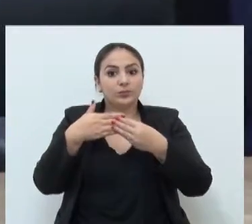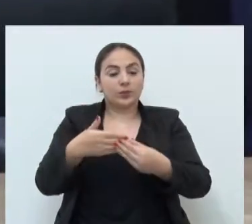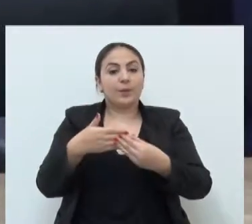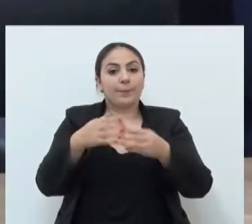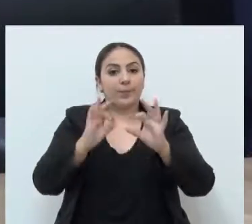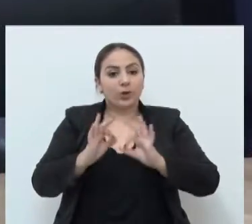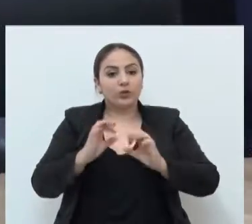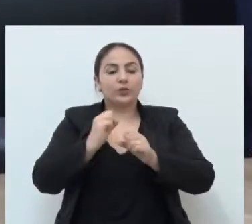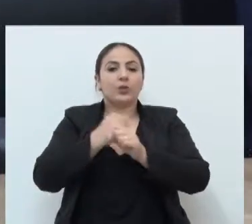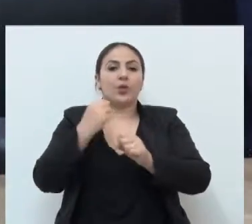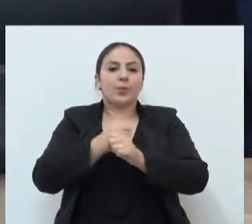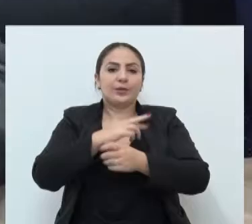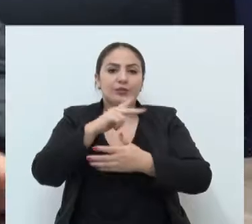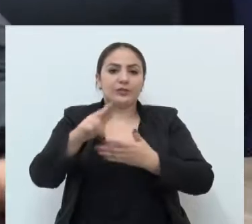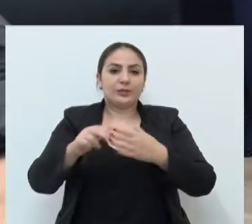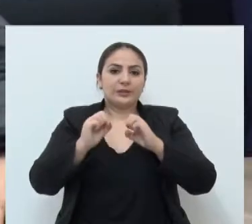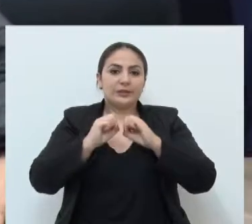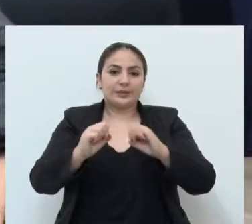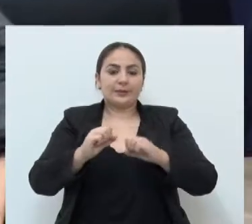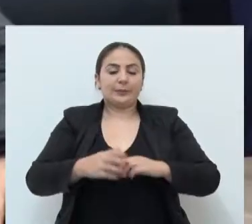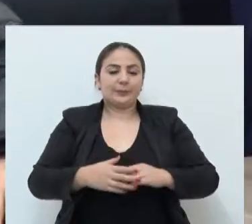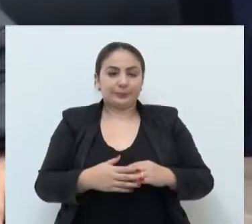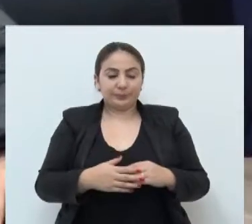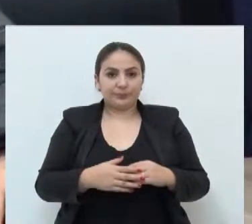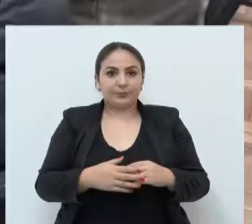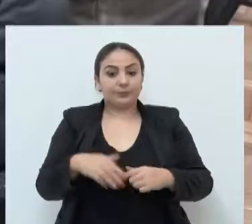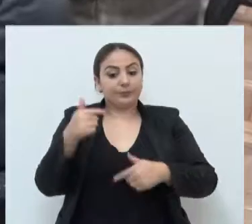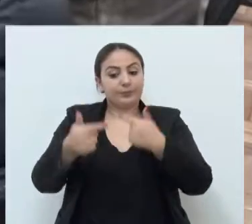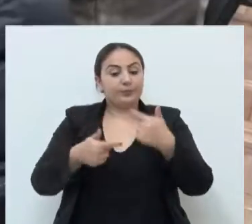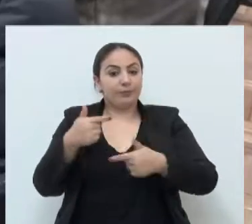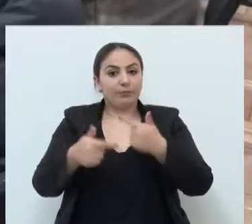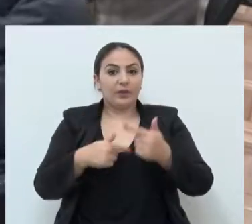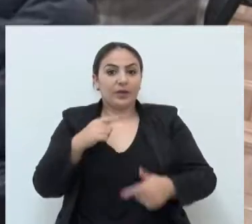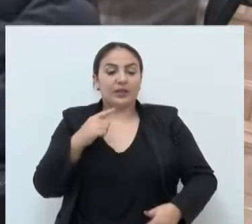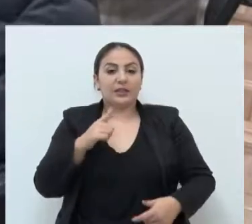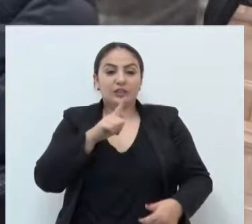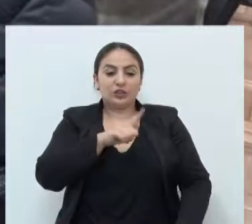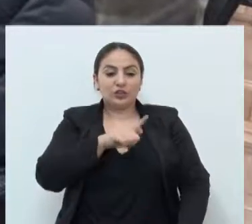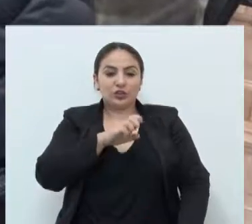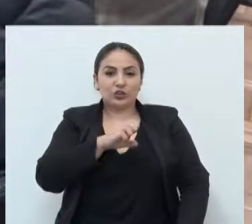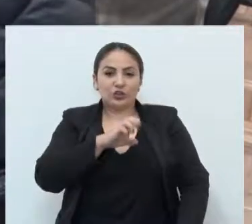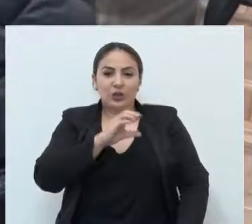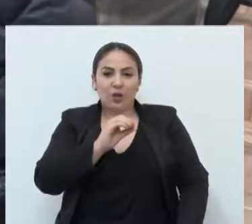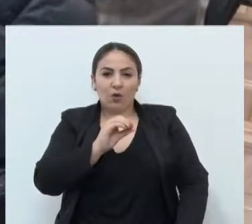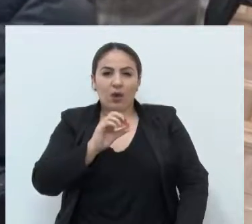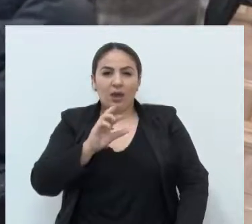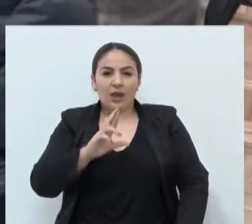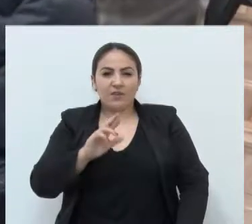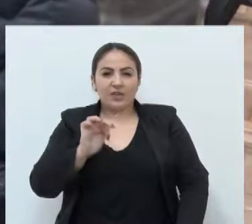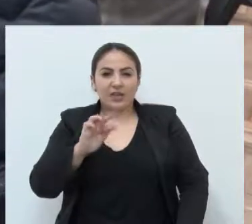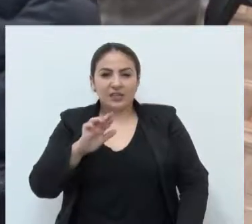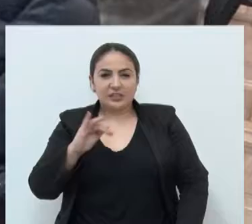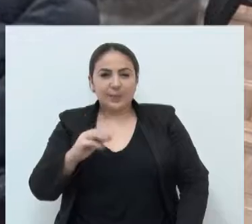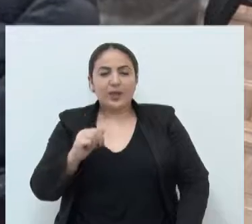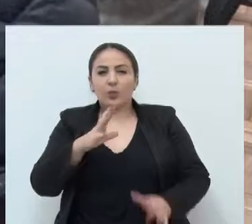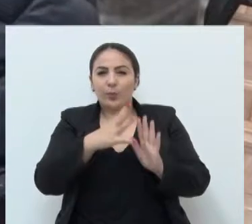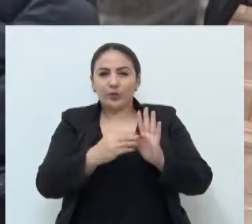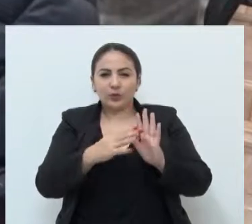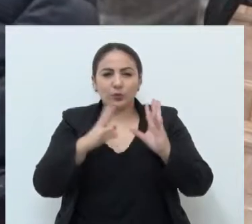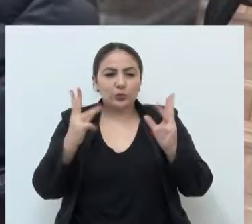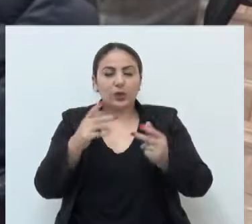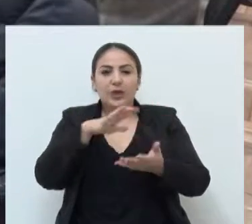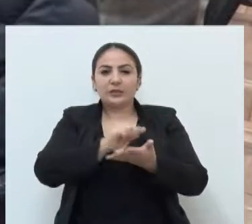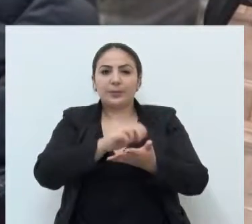de projetos e obras de diversas secretarias. O serviço de georreferenciamento também deve